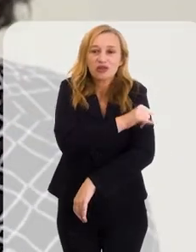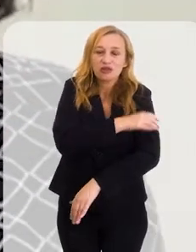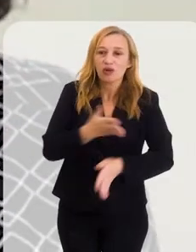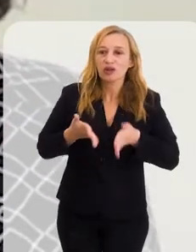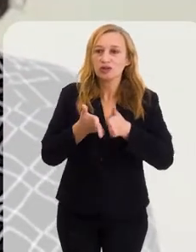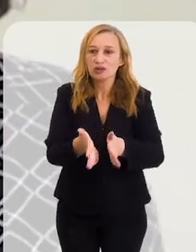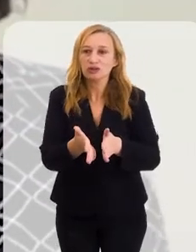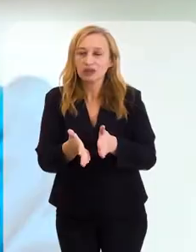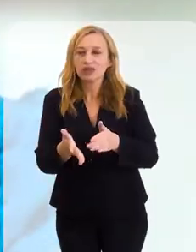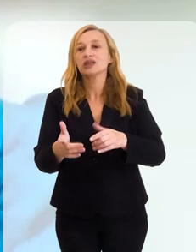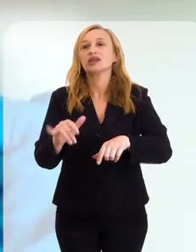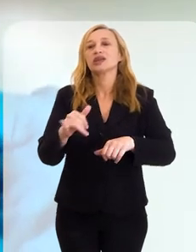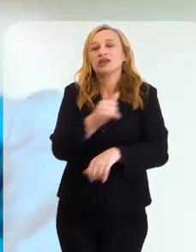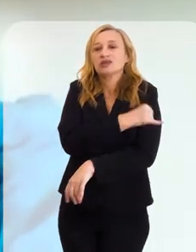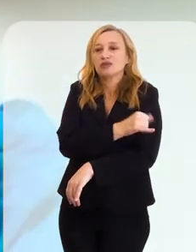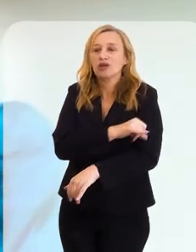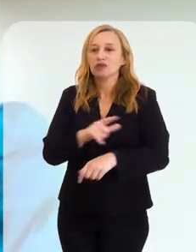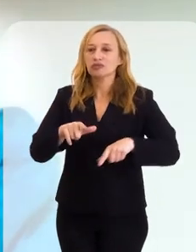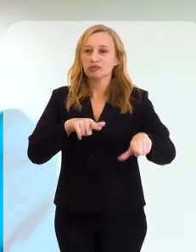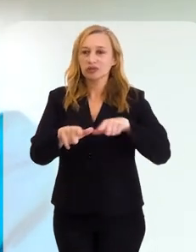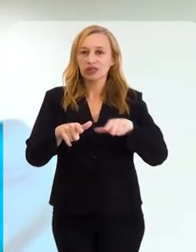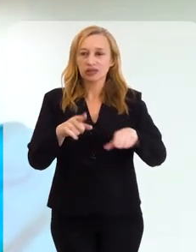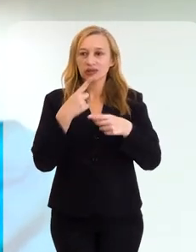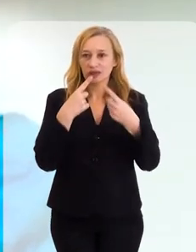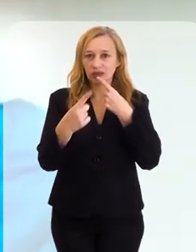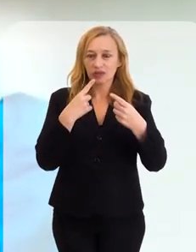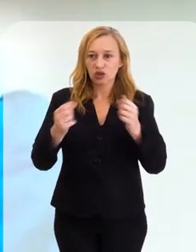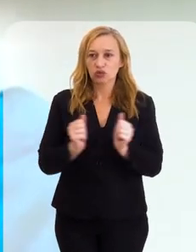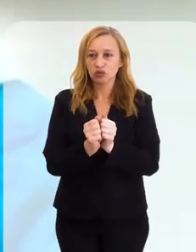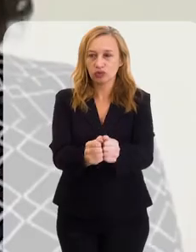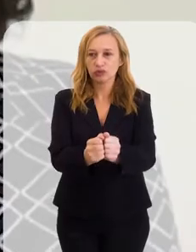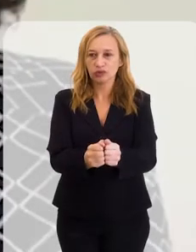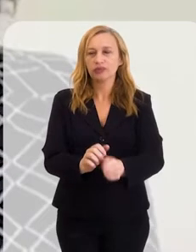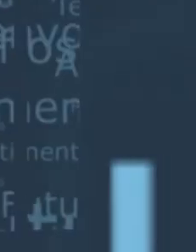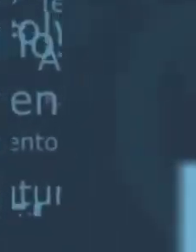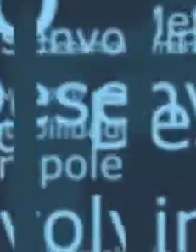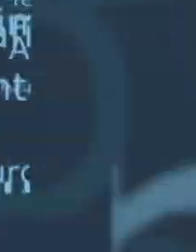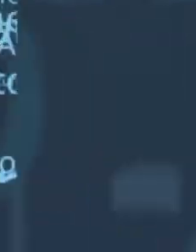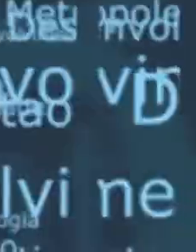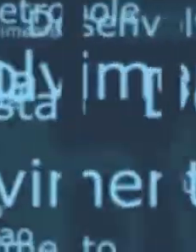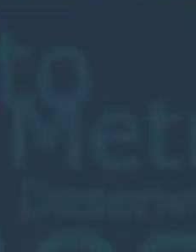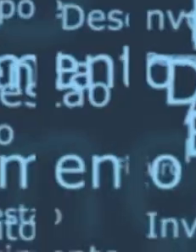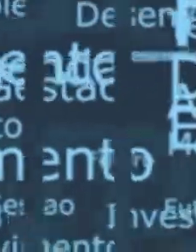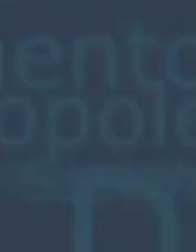no próximo bloco. Não saia daí. Fique em foco aqui, política e economia, caminham juntas.